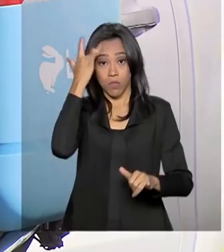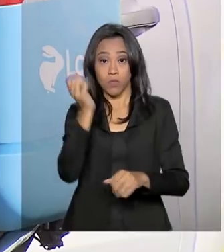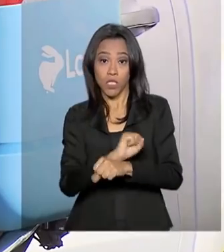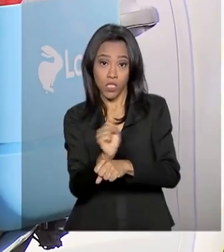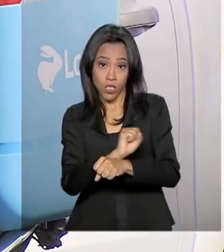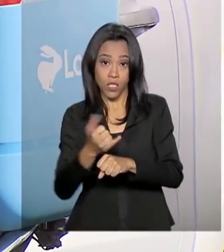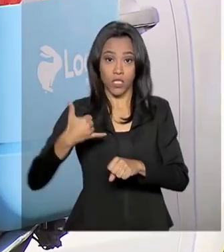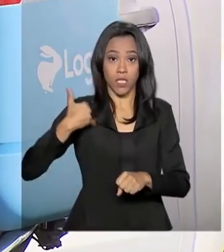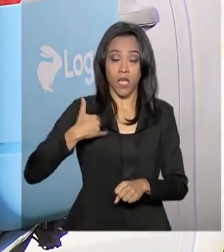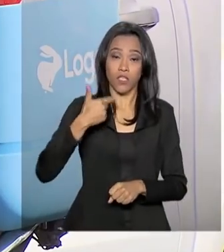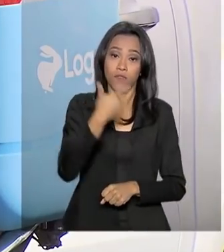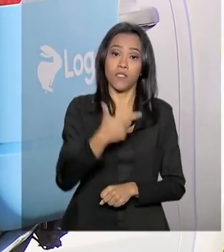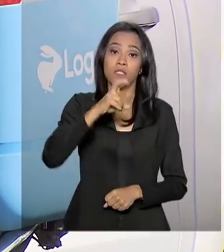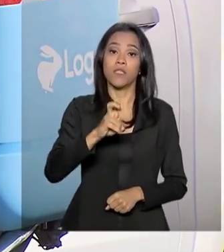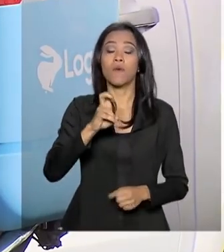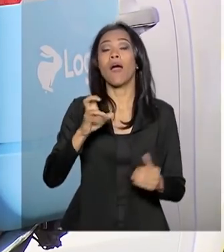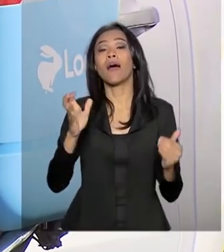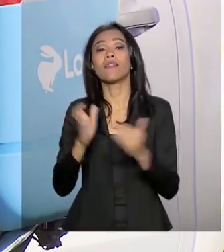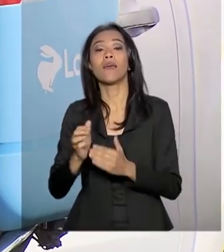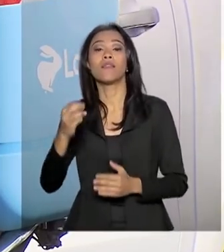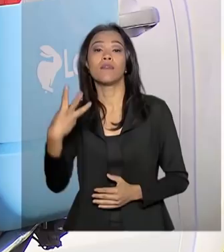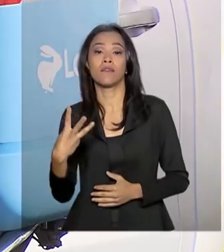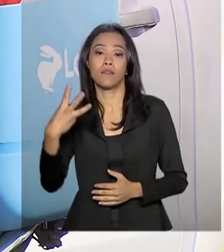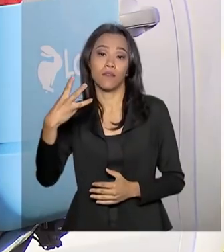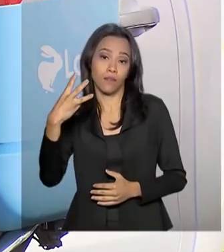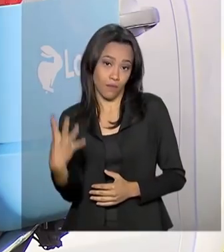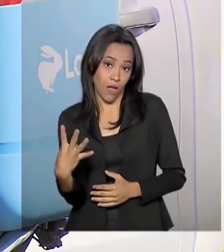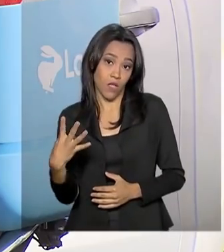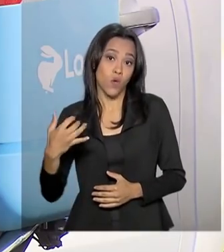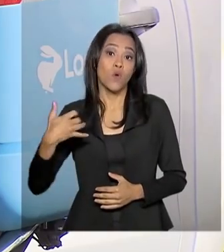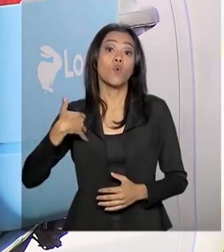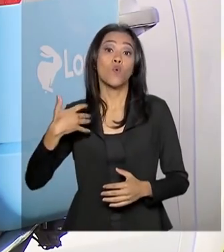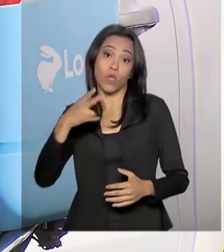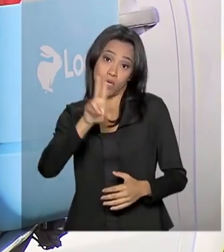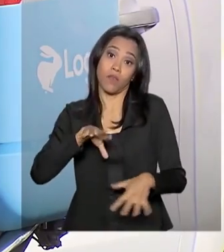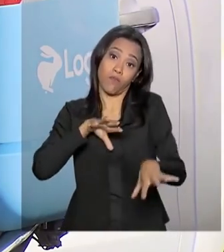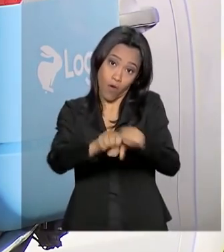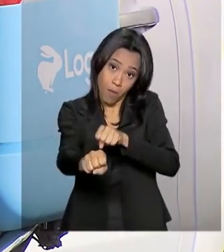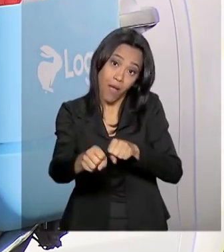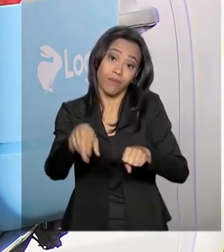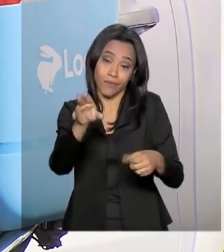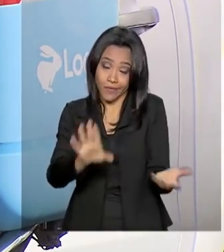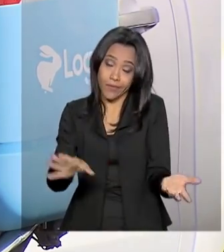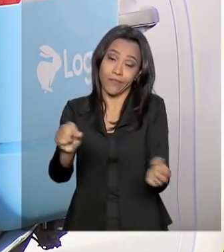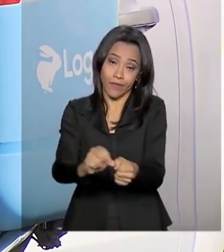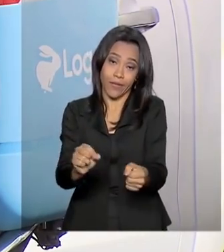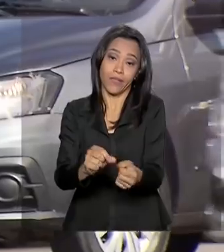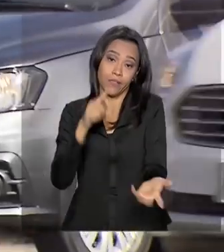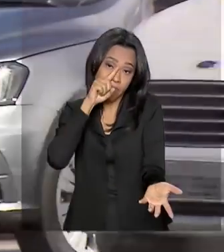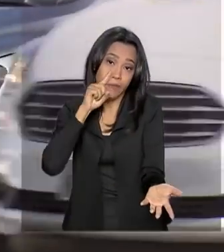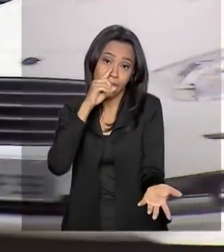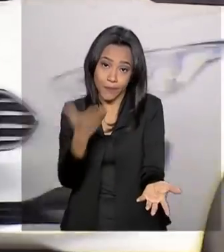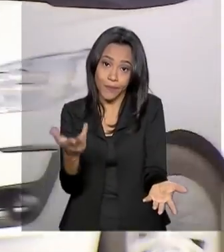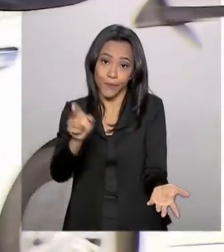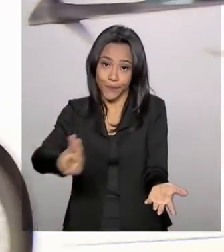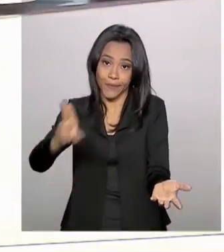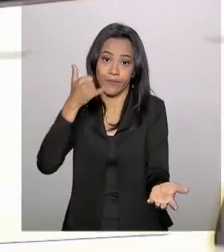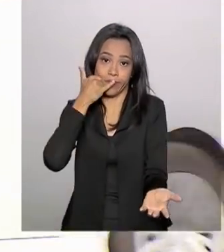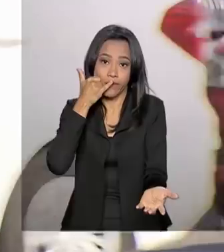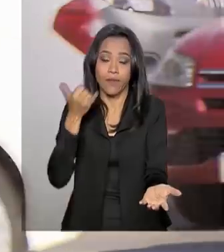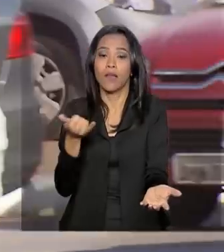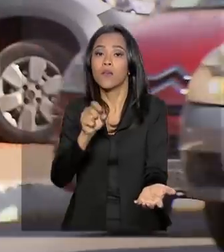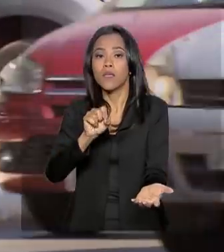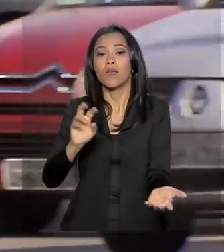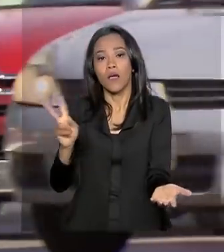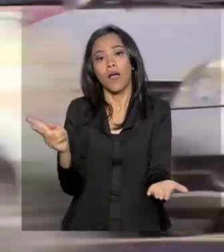25 e 34 anos e com ensino superior são os que mais assumem esse comportamento de risco. O que pode ser